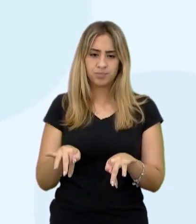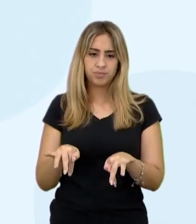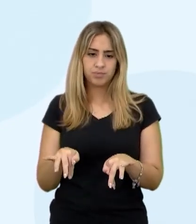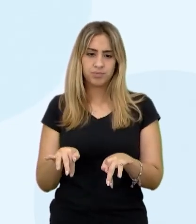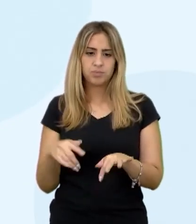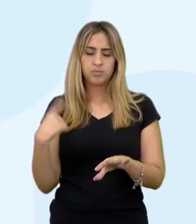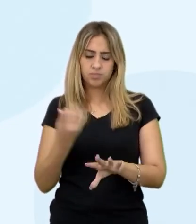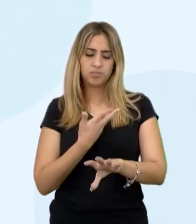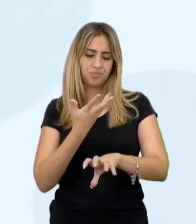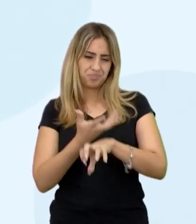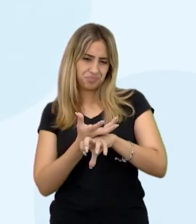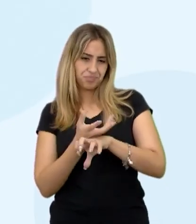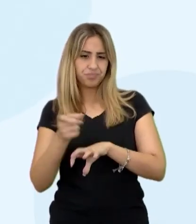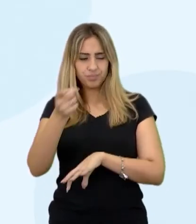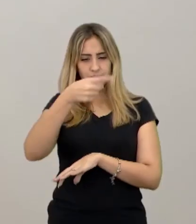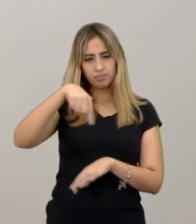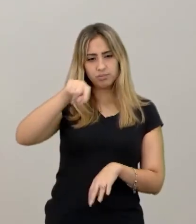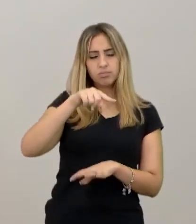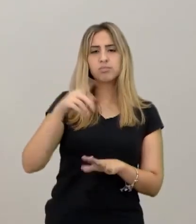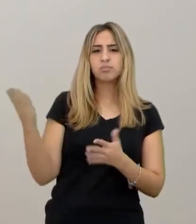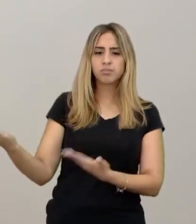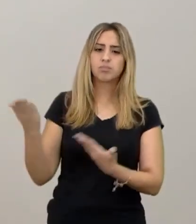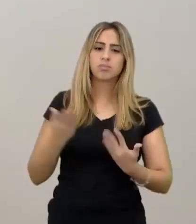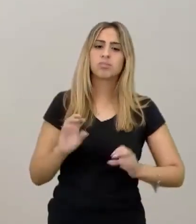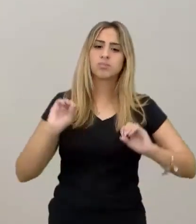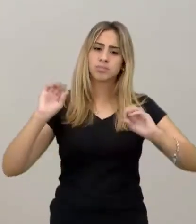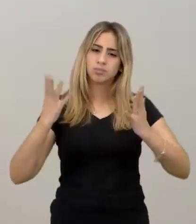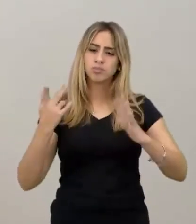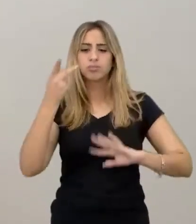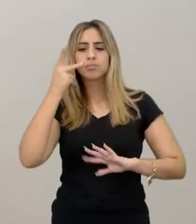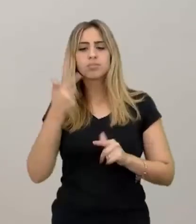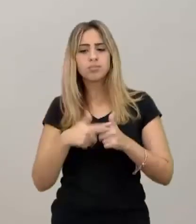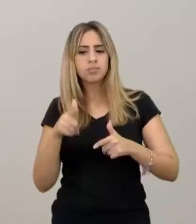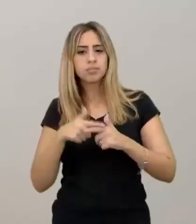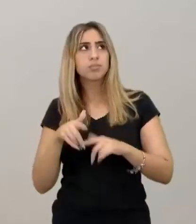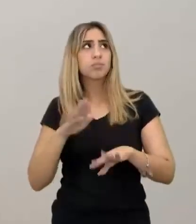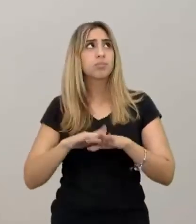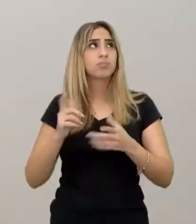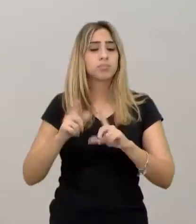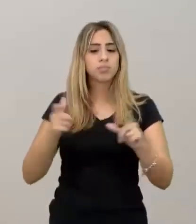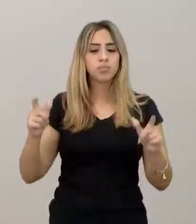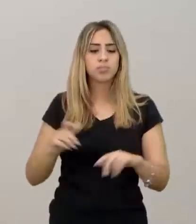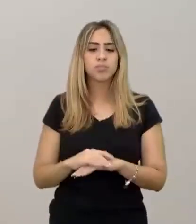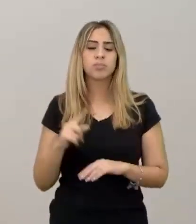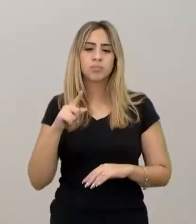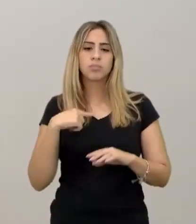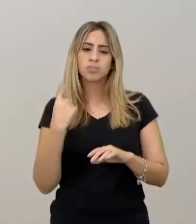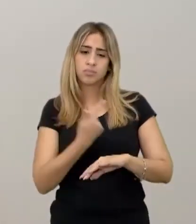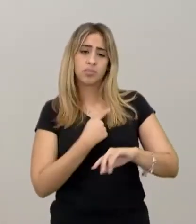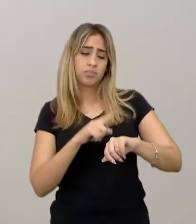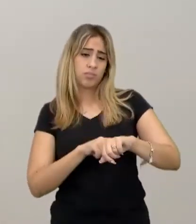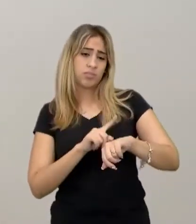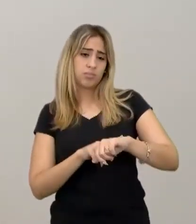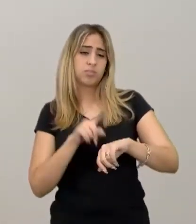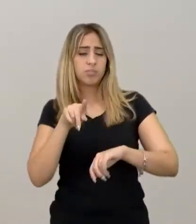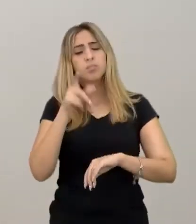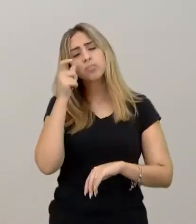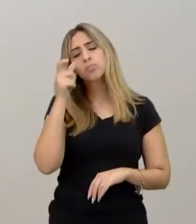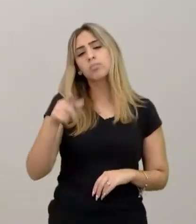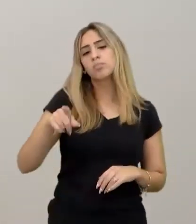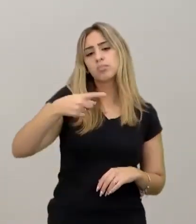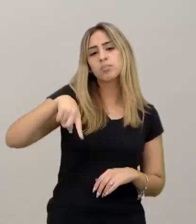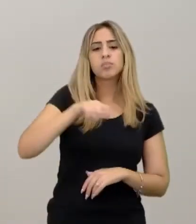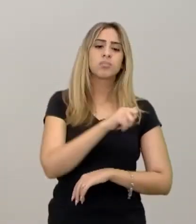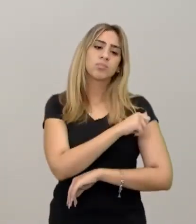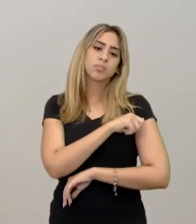nosso componente, vocês trarão soluções aí para problemas muito maiores. Mas neste momento, é interessante que